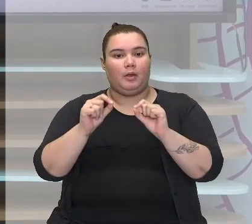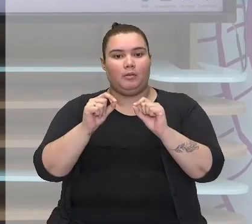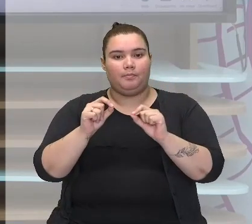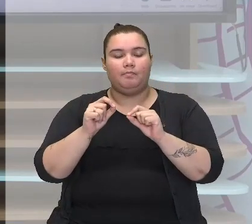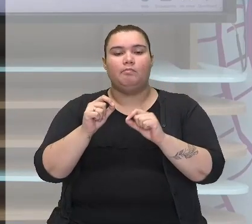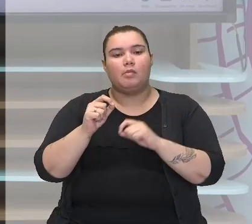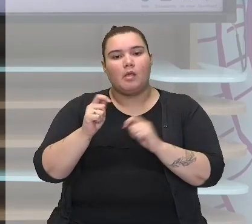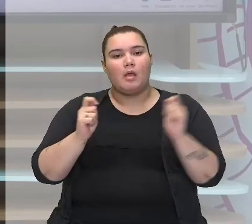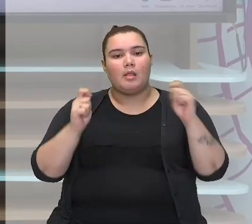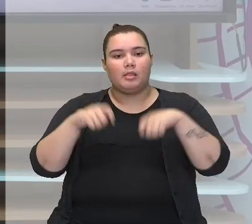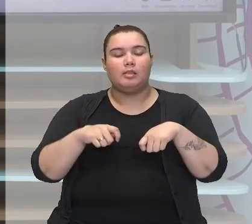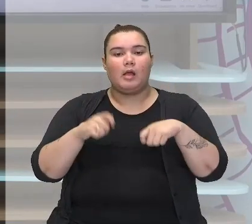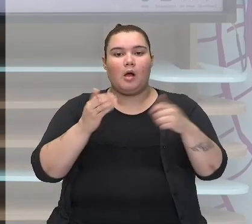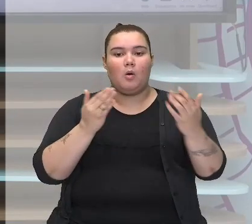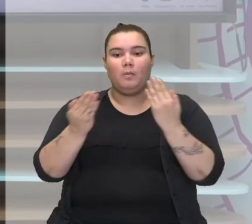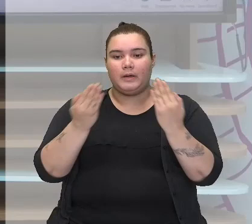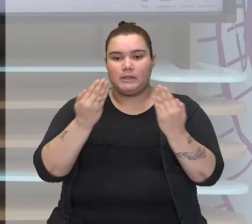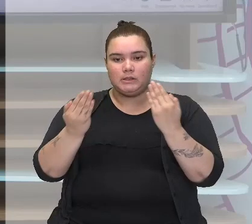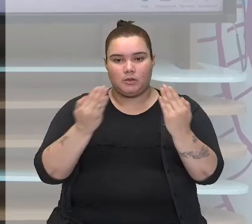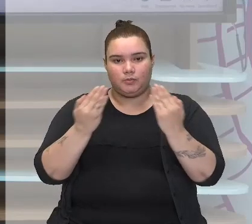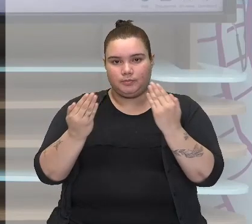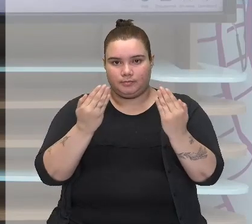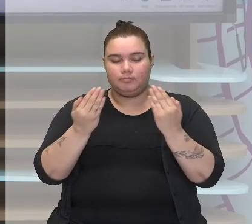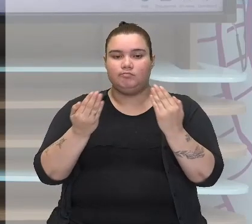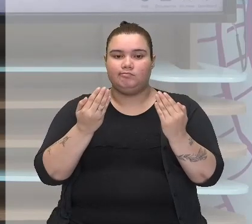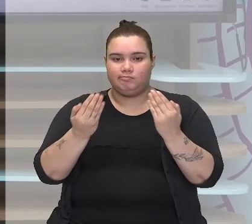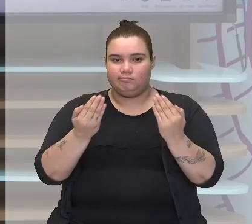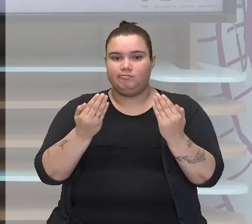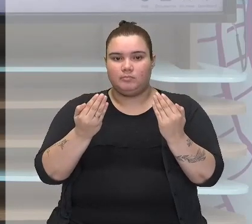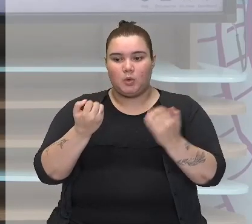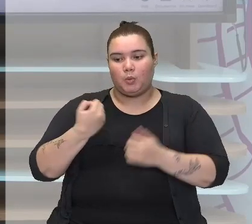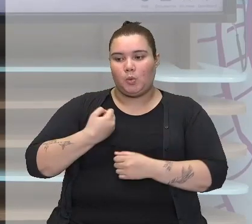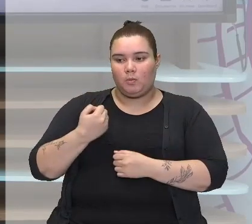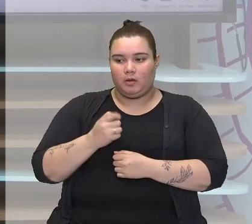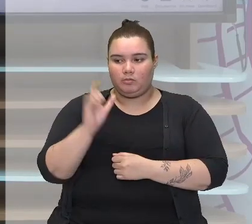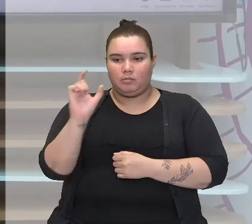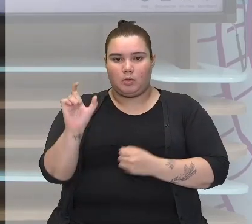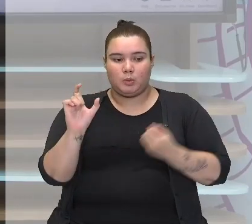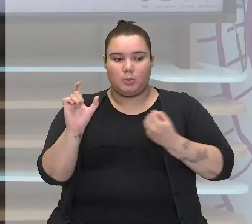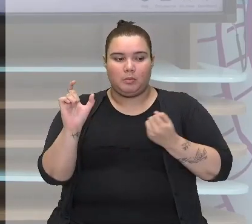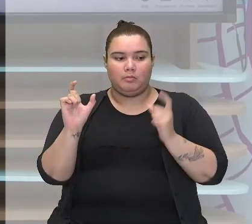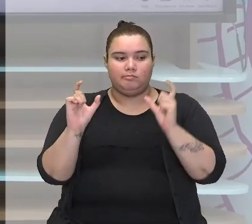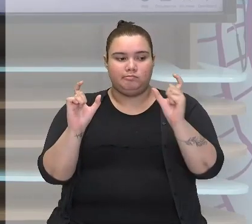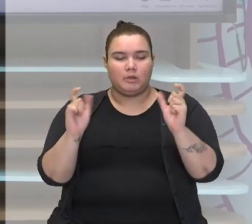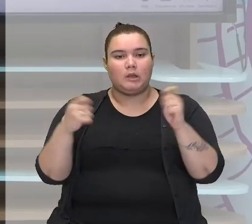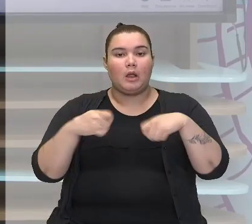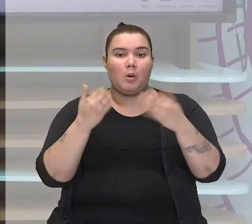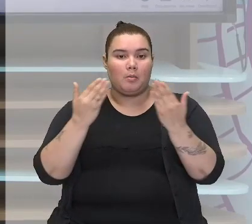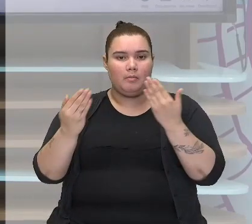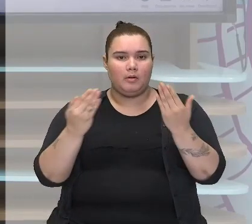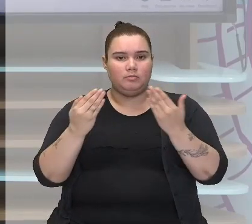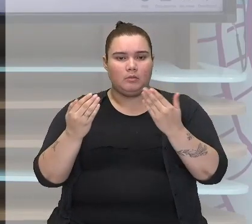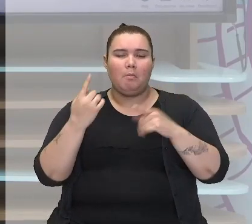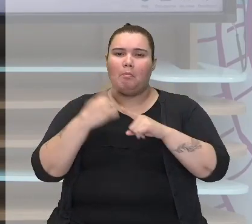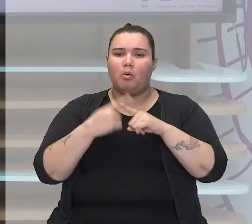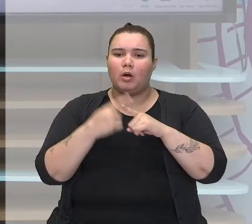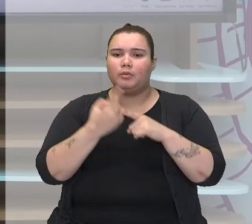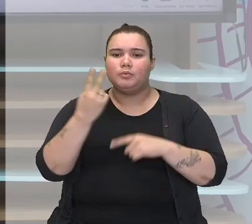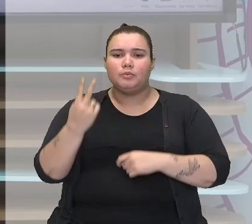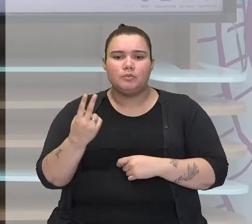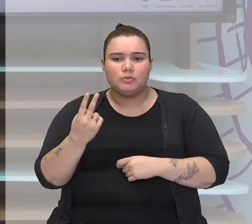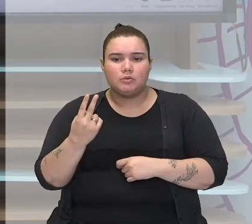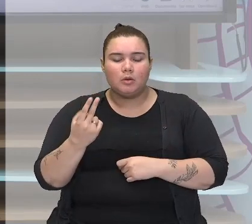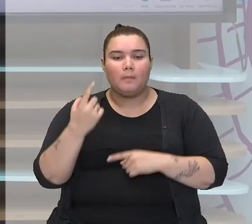podemos comparar, certo? Essas duas grandezas. Por que eu estou diante de duas grandezas? Porque